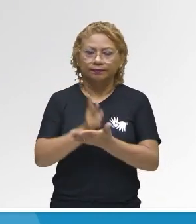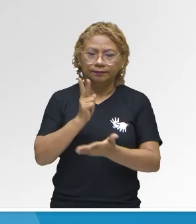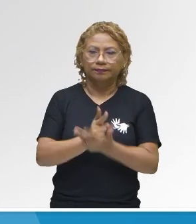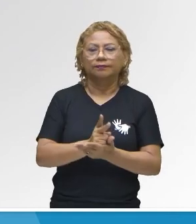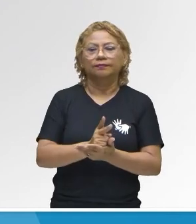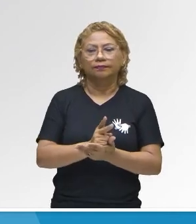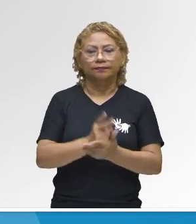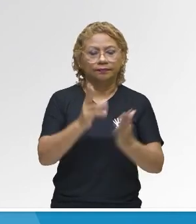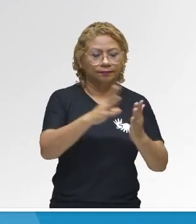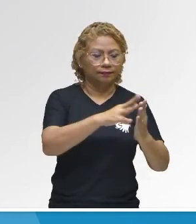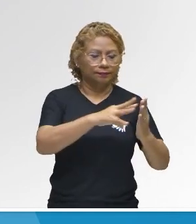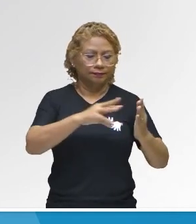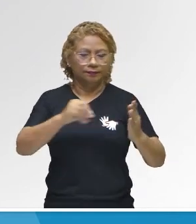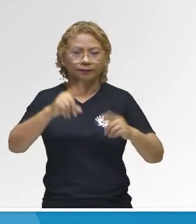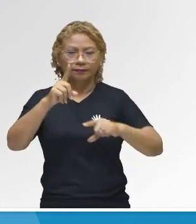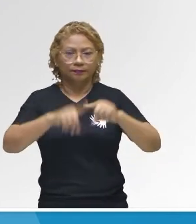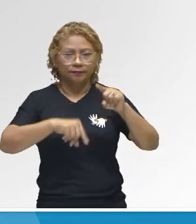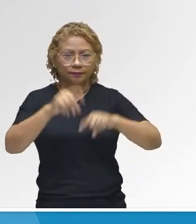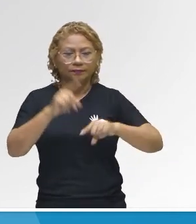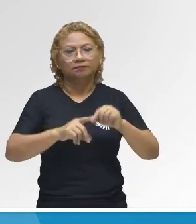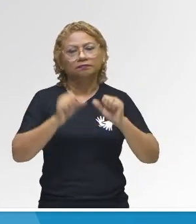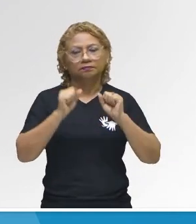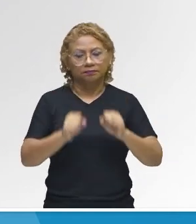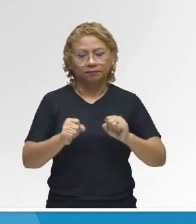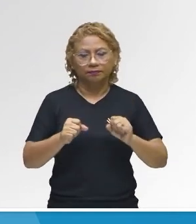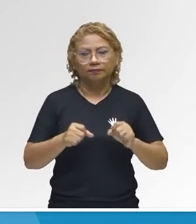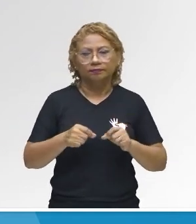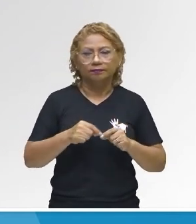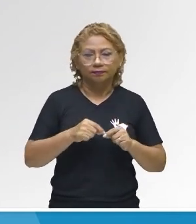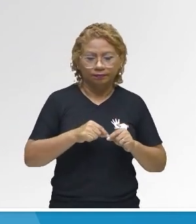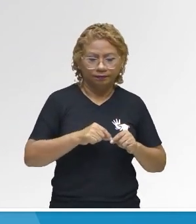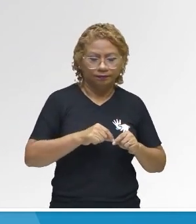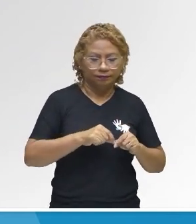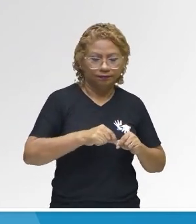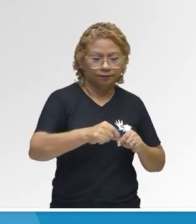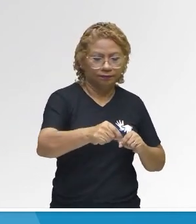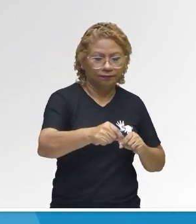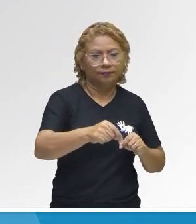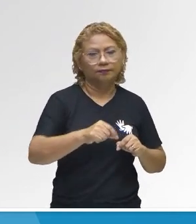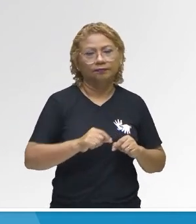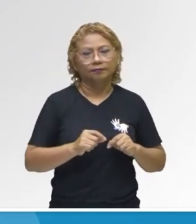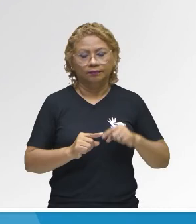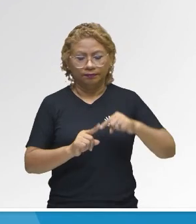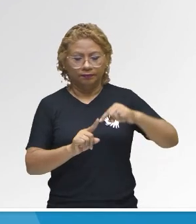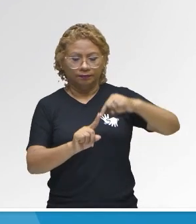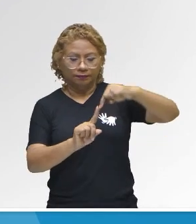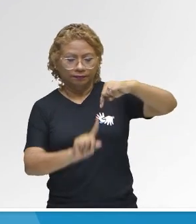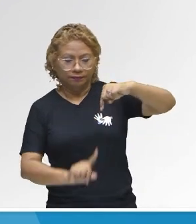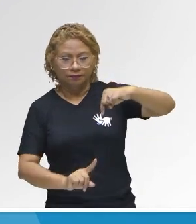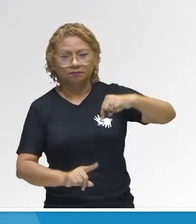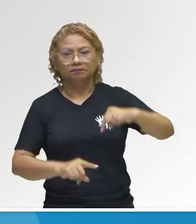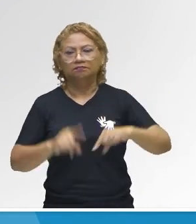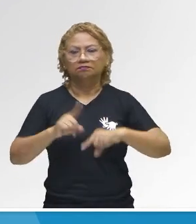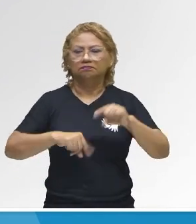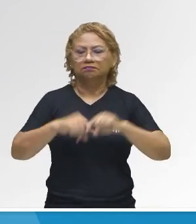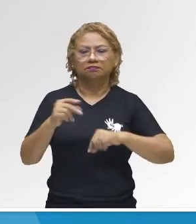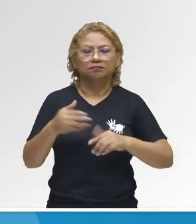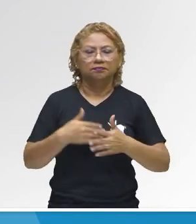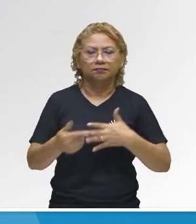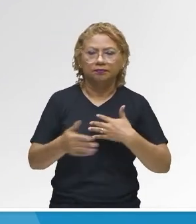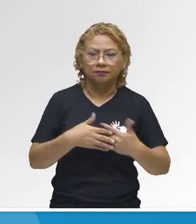sombra desses objetos, que pode ser uma reta, pode ser um único ponto, ou pode ser um objeto qualquer. Então você